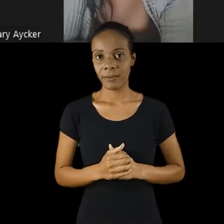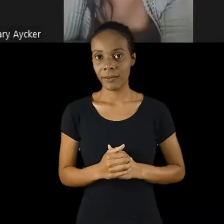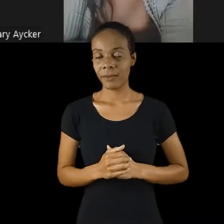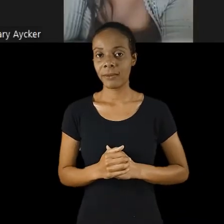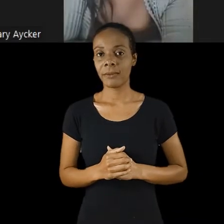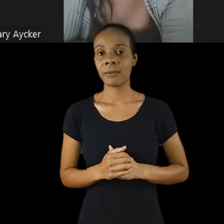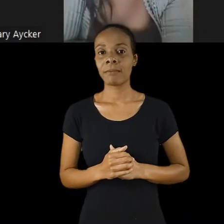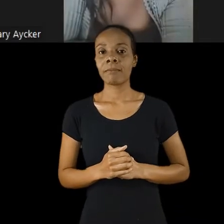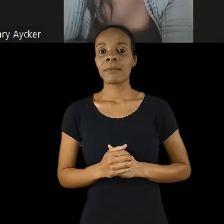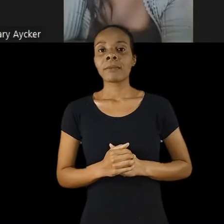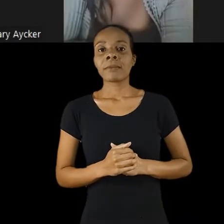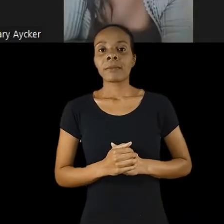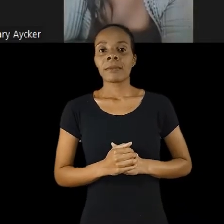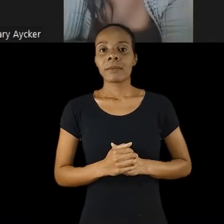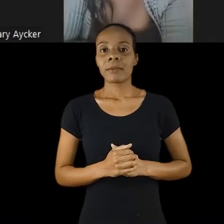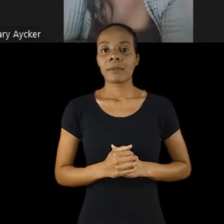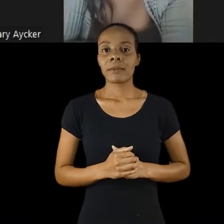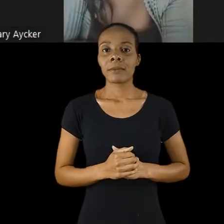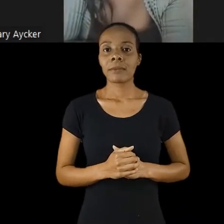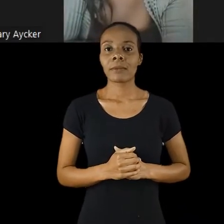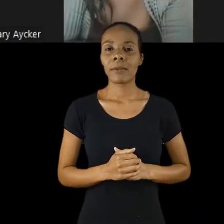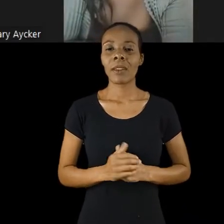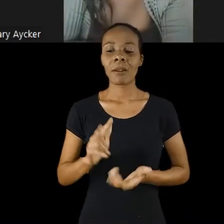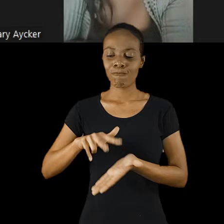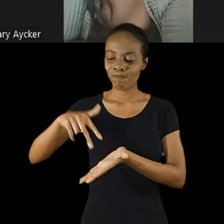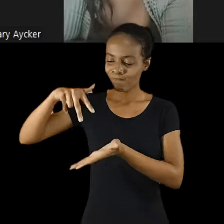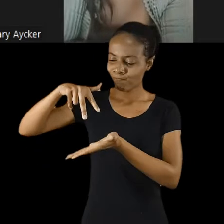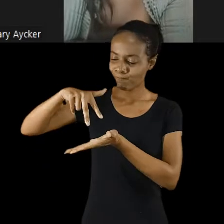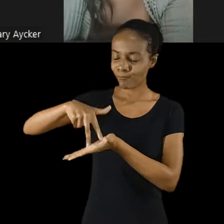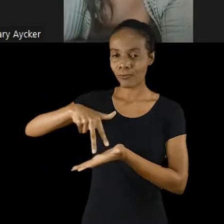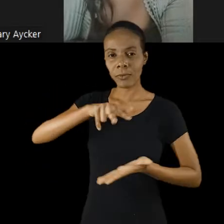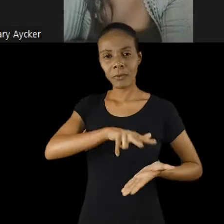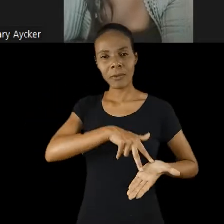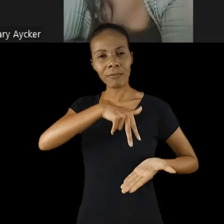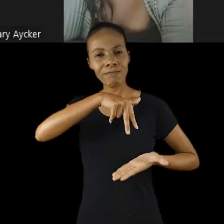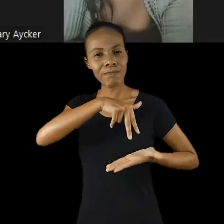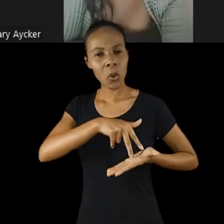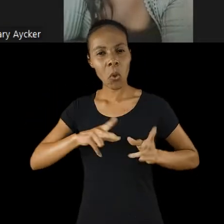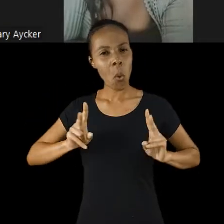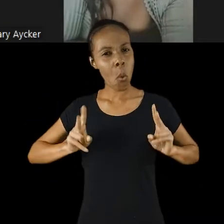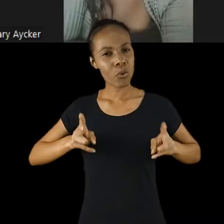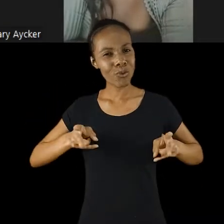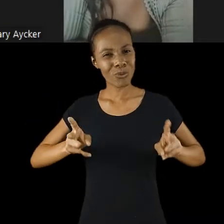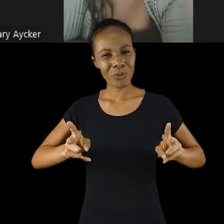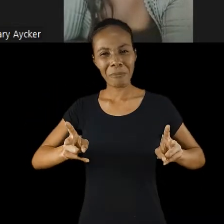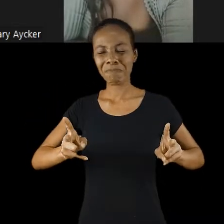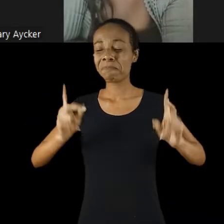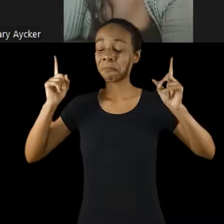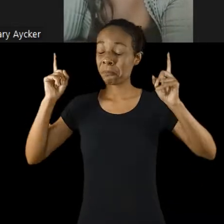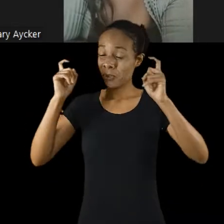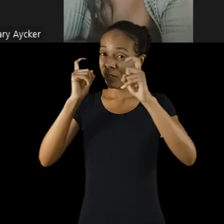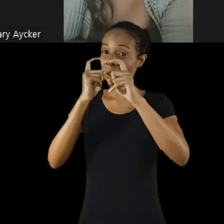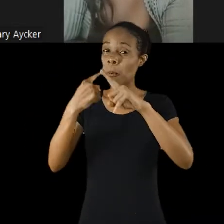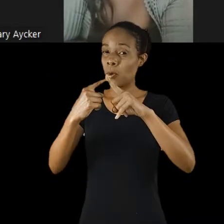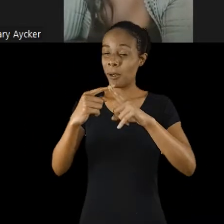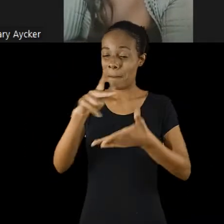está sendo difícil nos manter de pé diante de tanta atrocidade que esse país tem vivido. Mas, ao